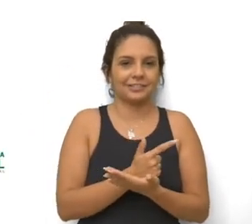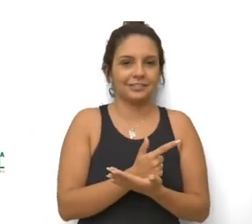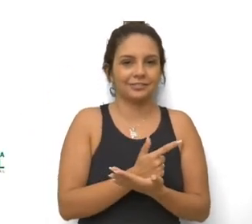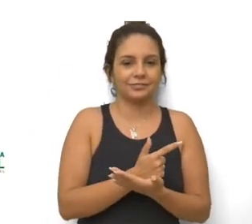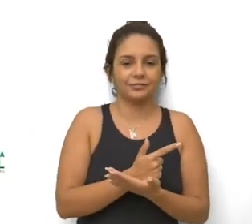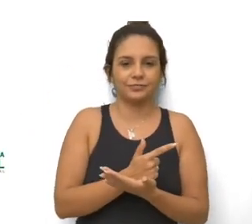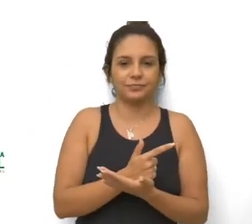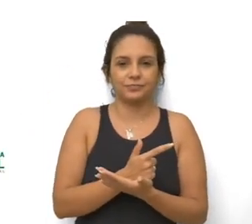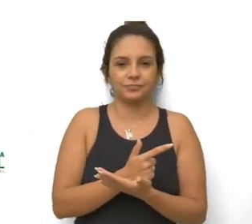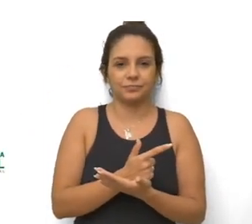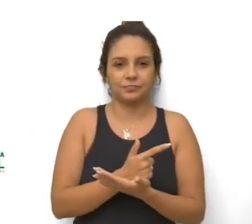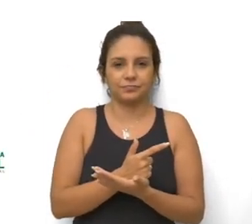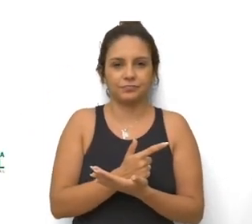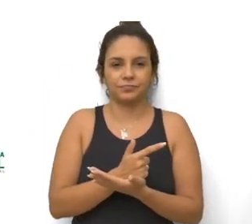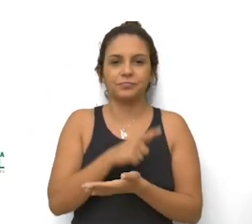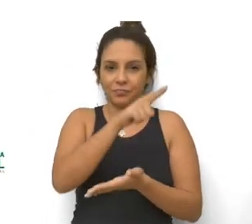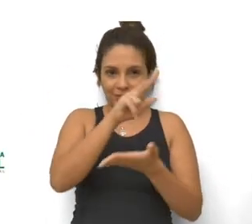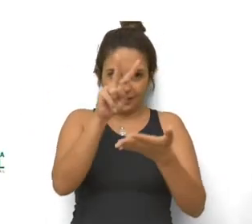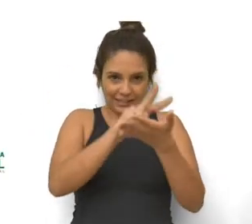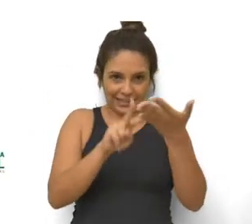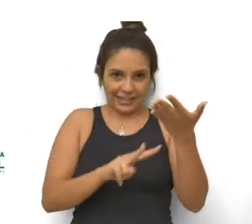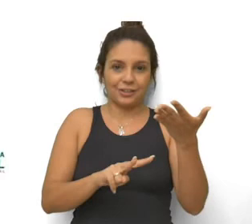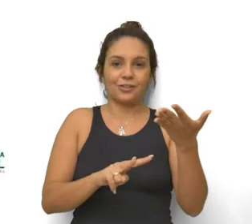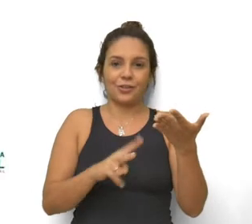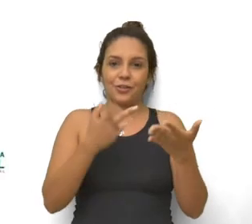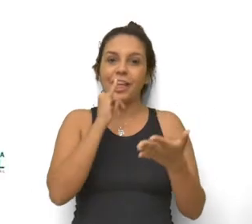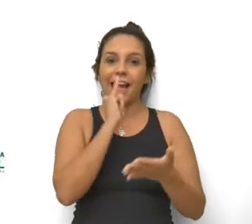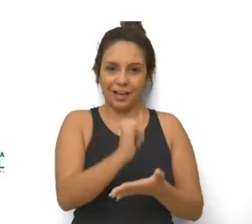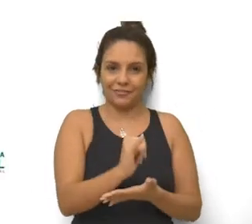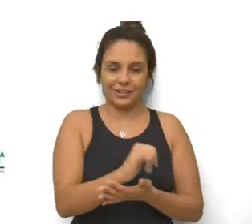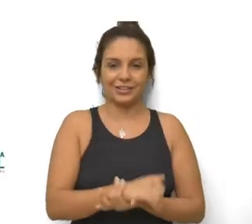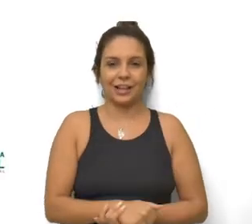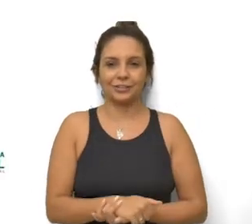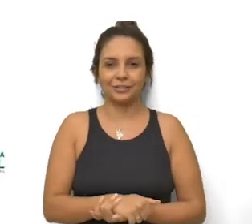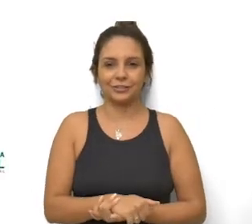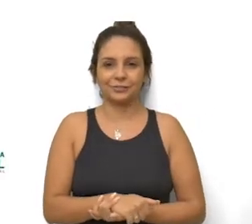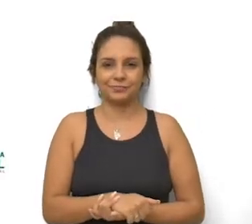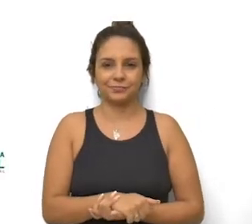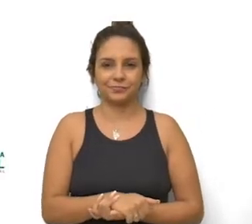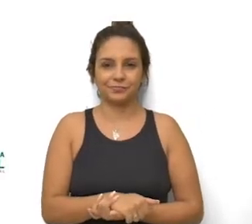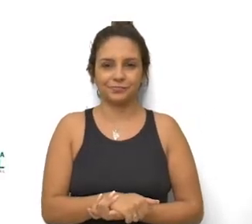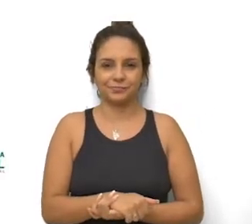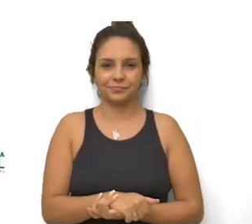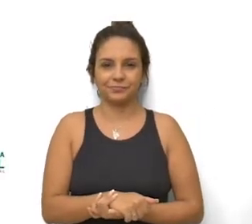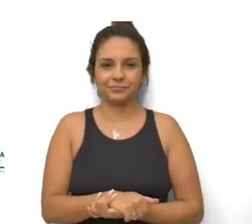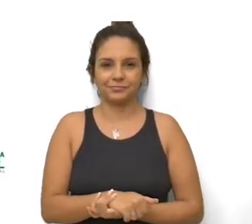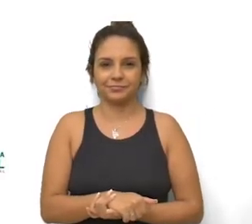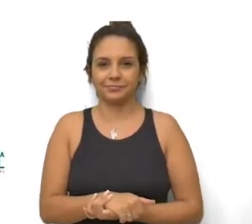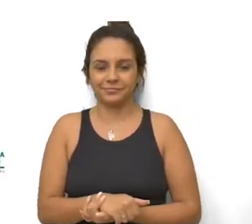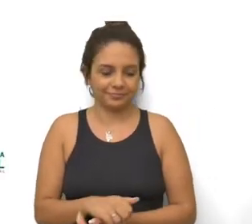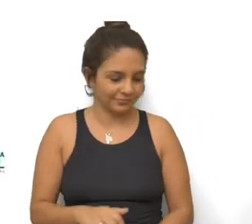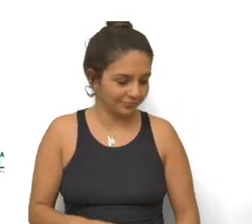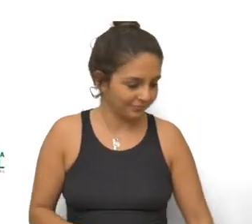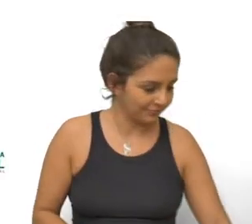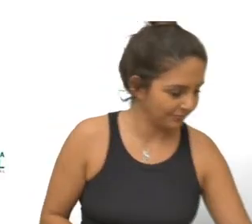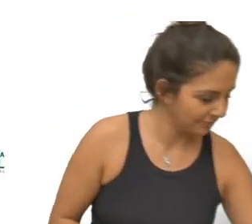no papel do leitor desavisado. Só uma referência